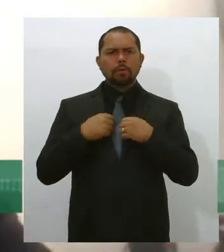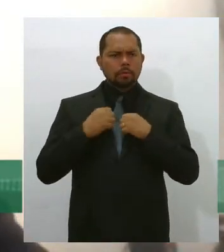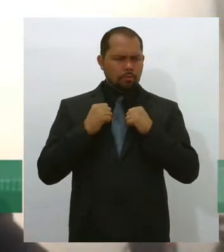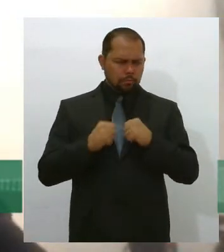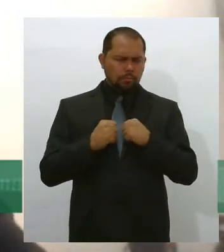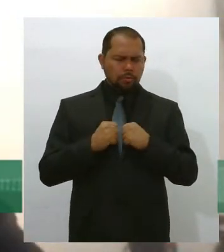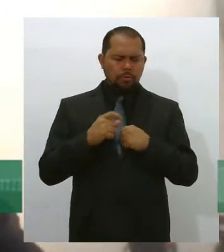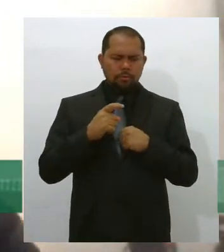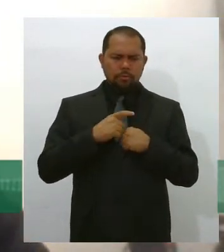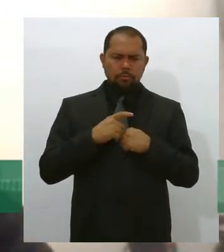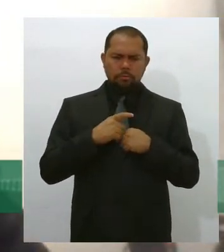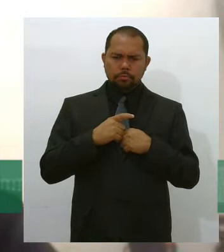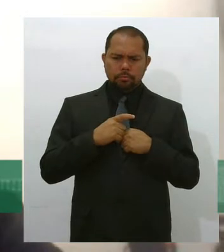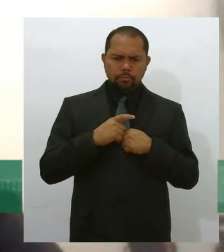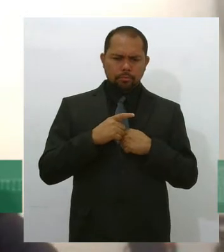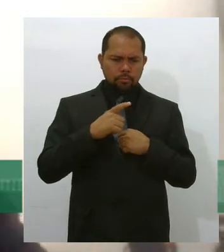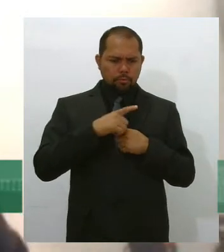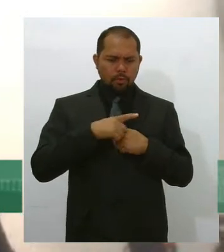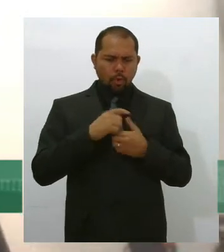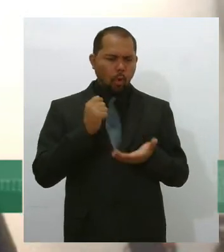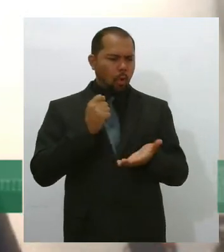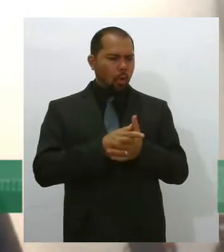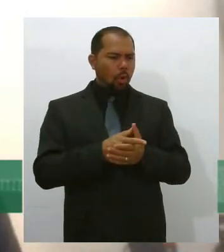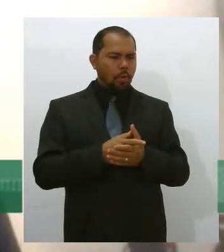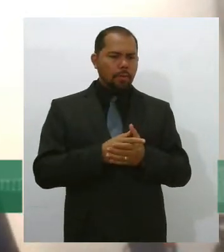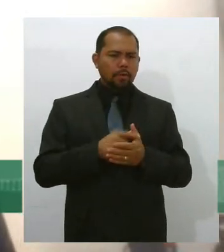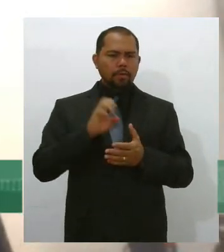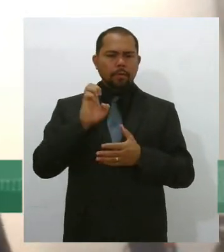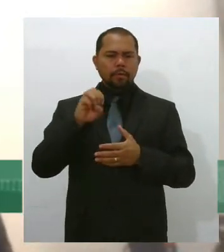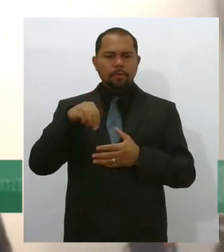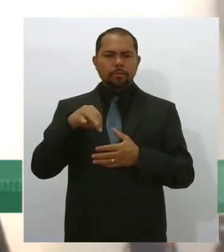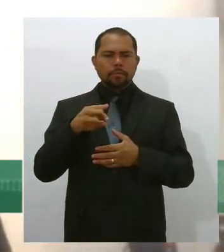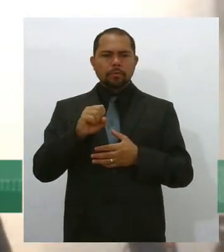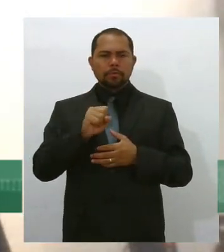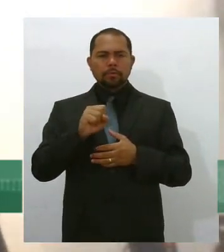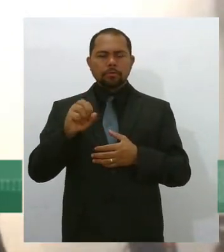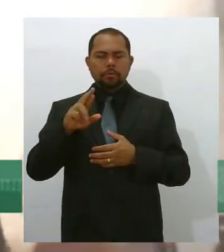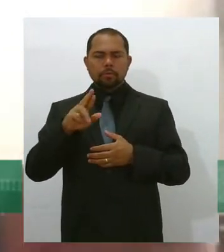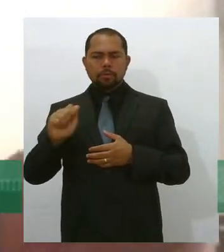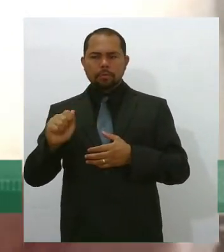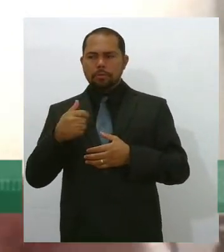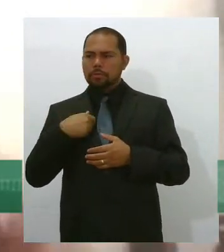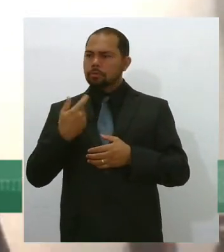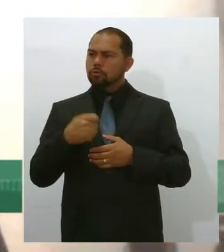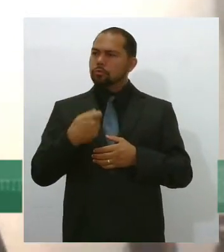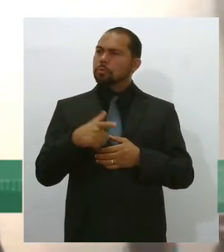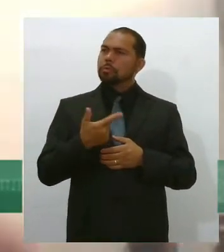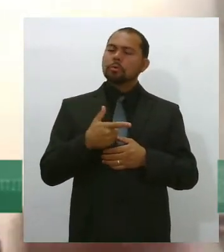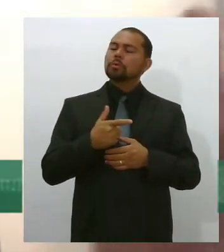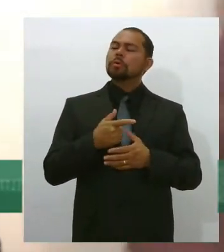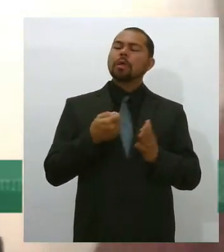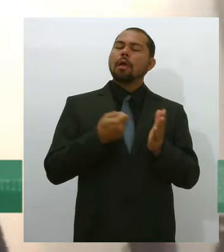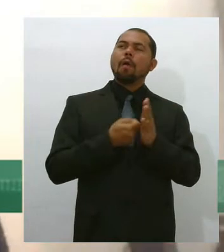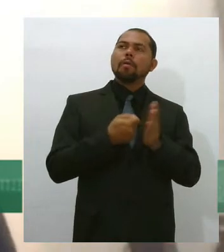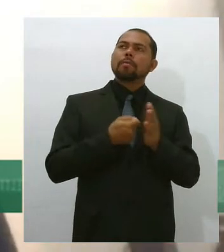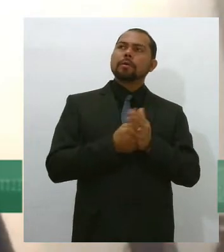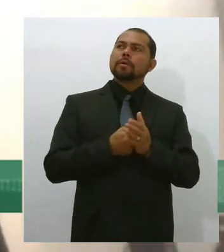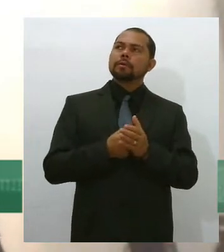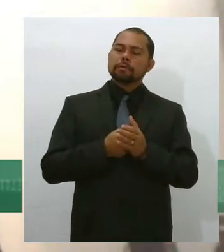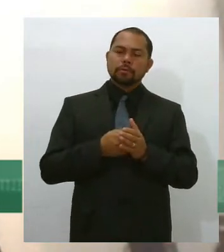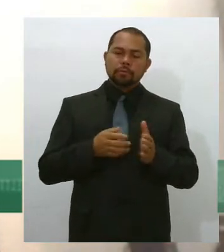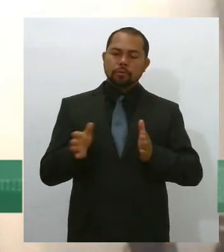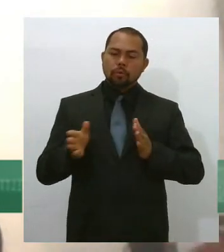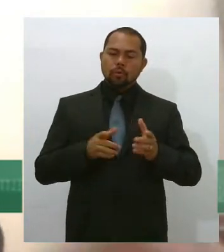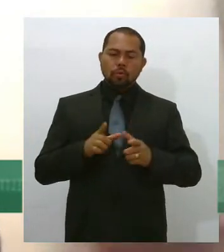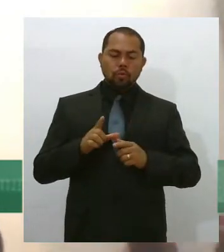não é e não ter nenhuma obrigação com programação local foi de atendimento local